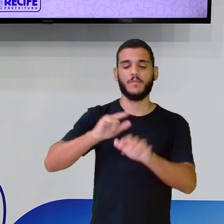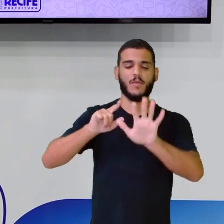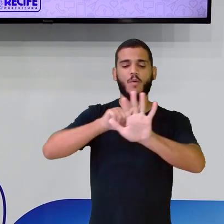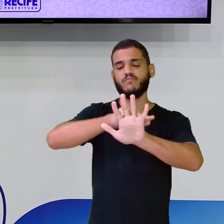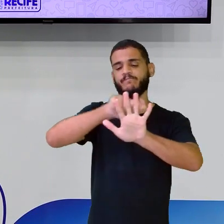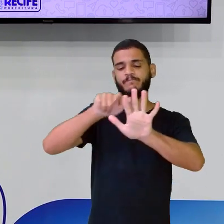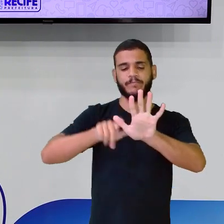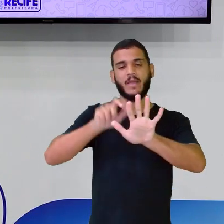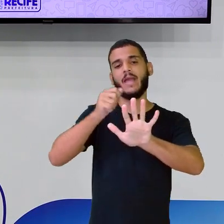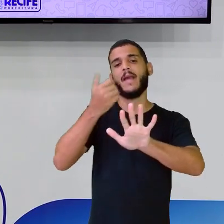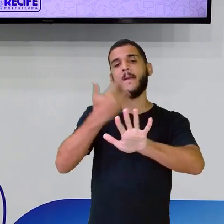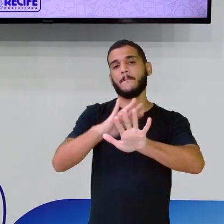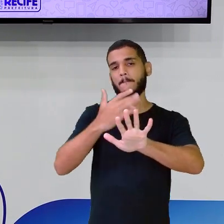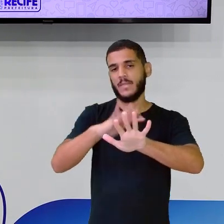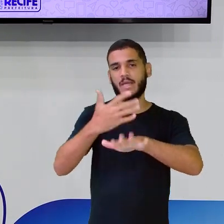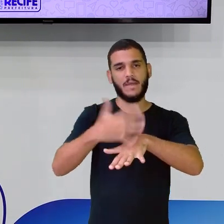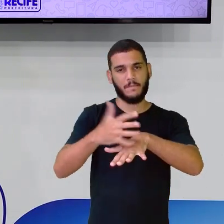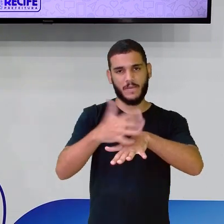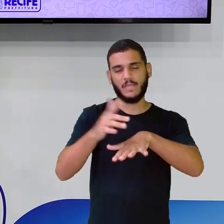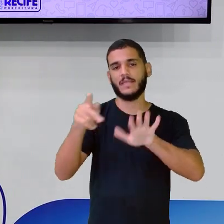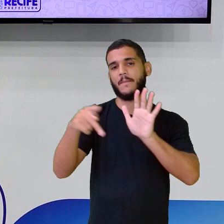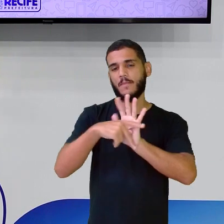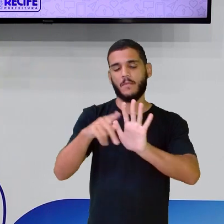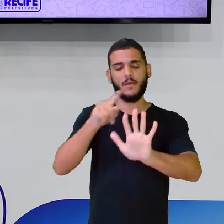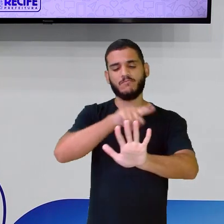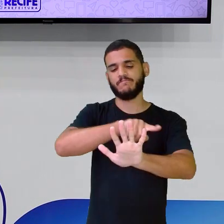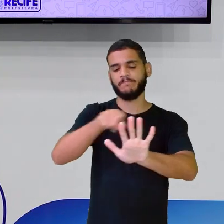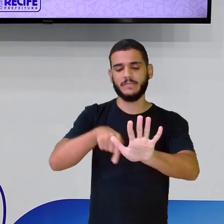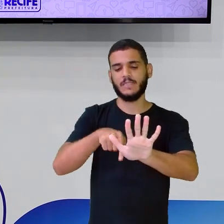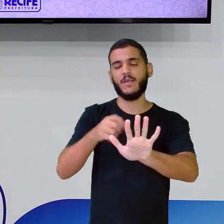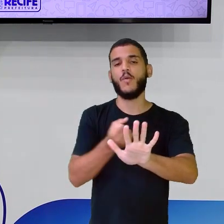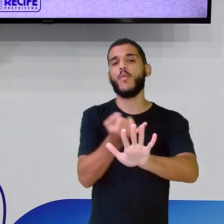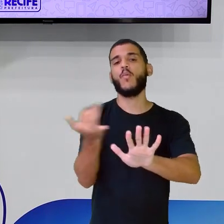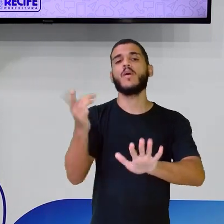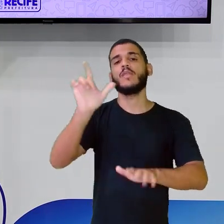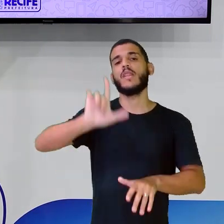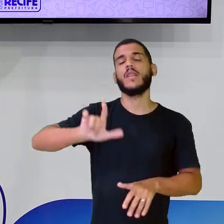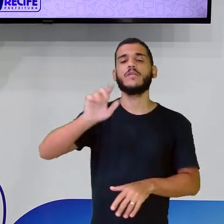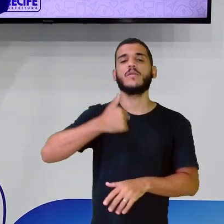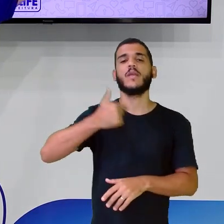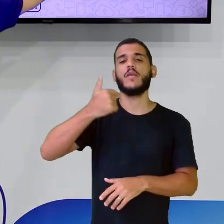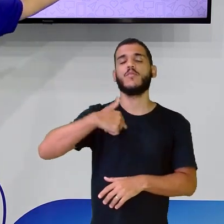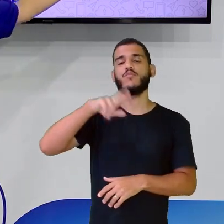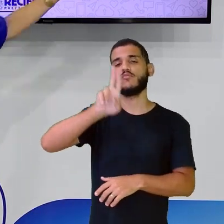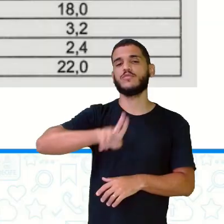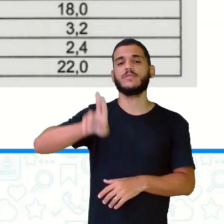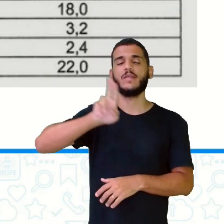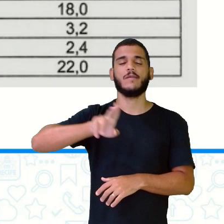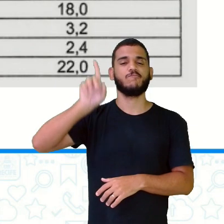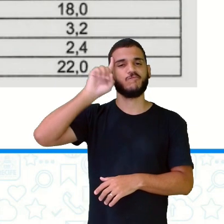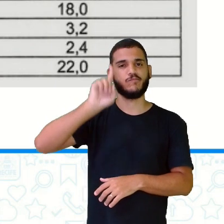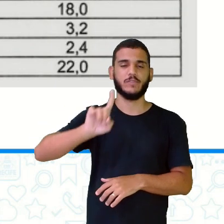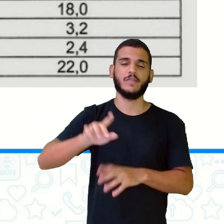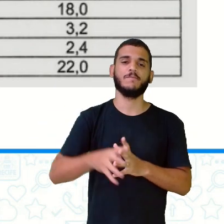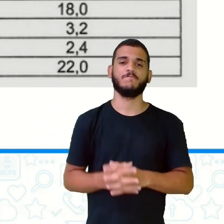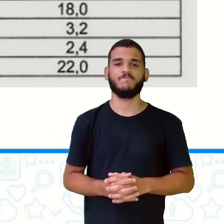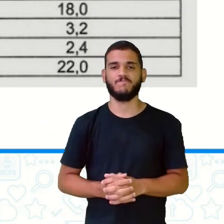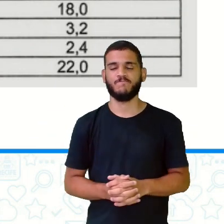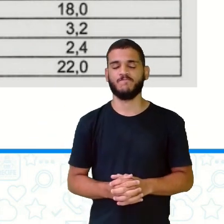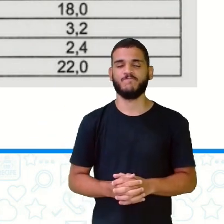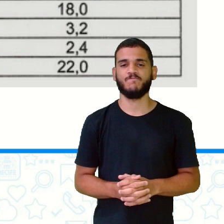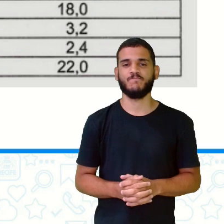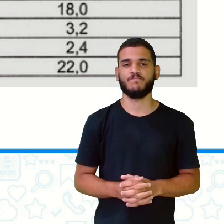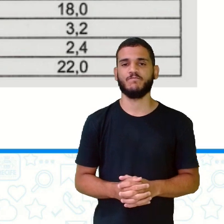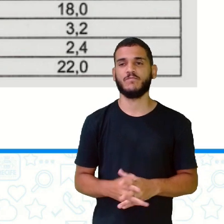cada atividade dessa tabela, quantos litros de água eu vou consumir? Qual é